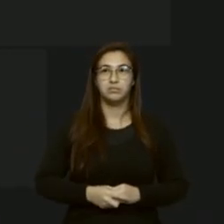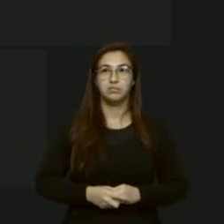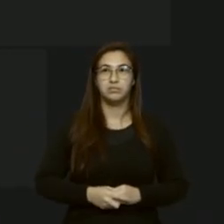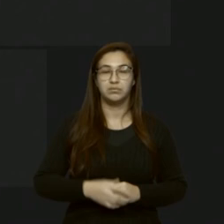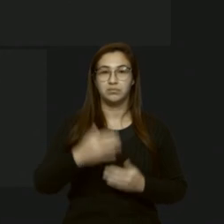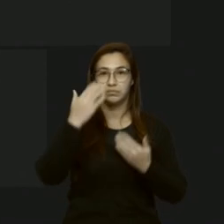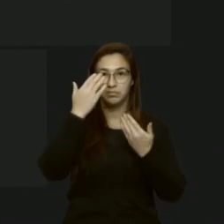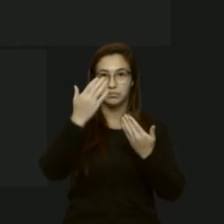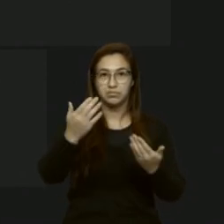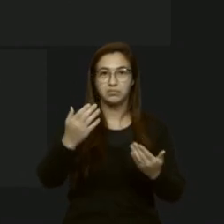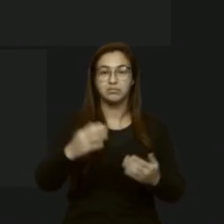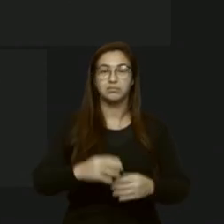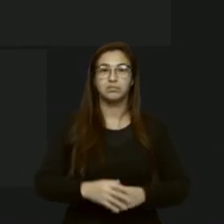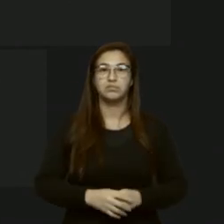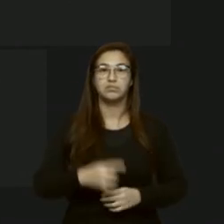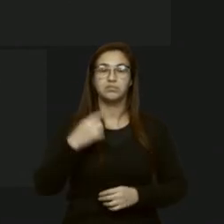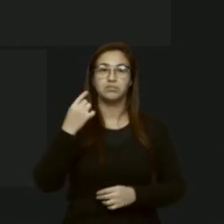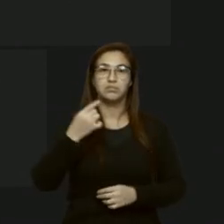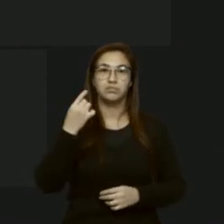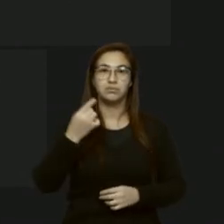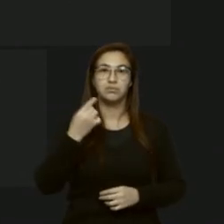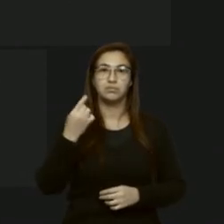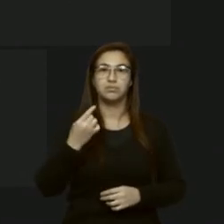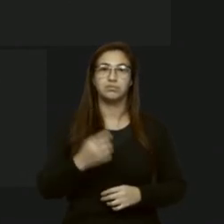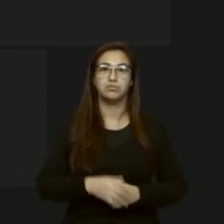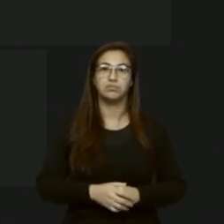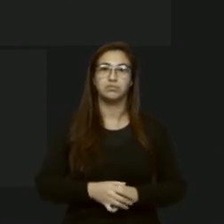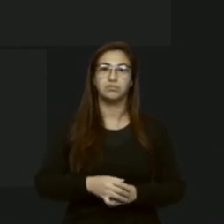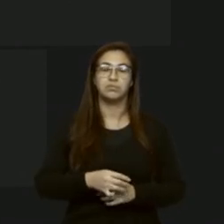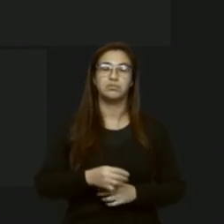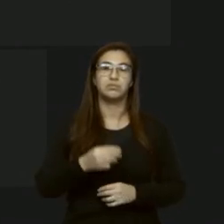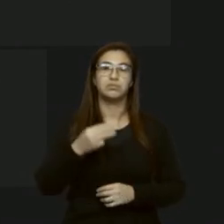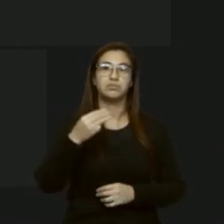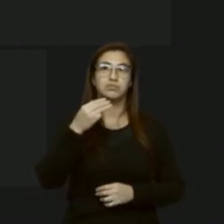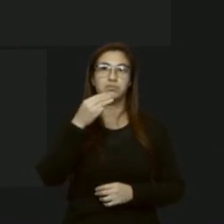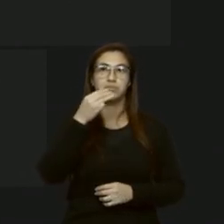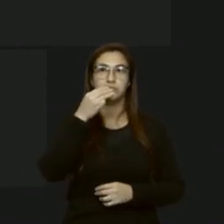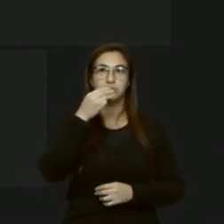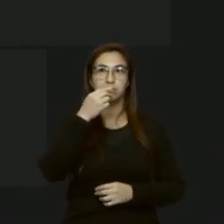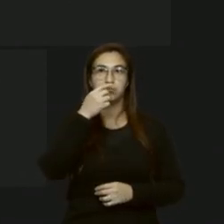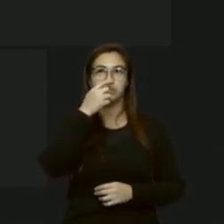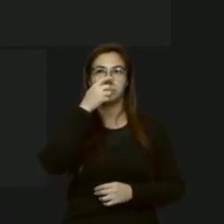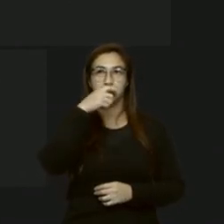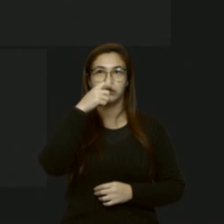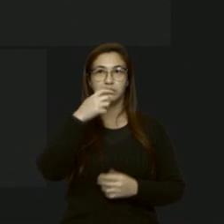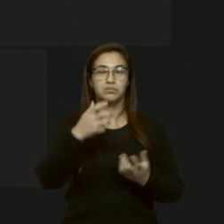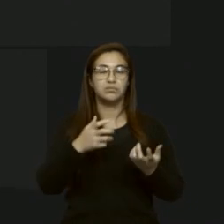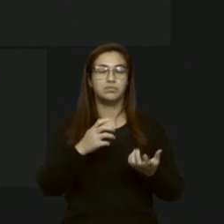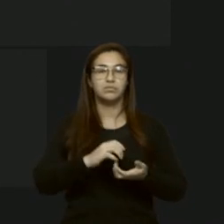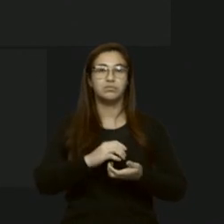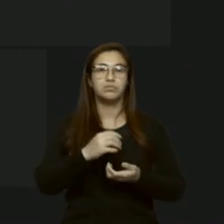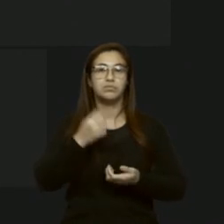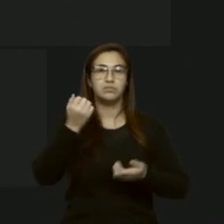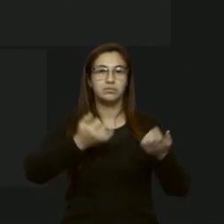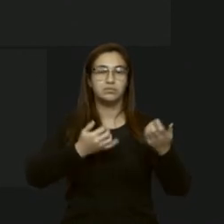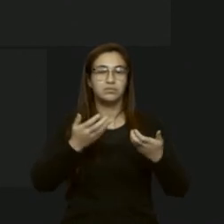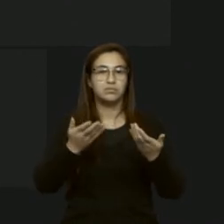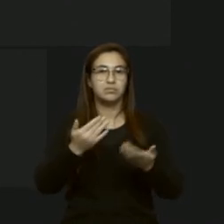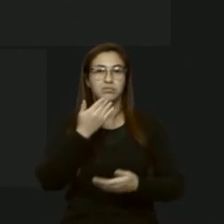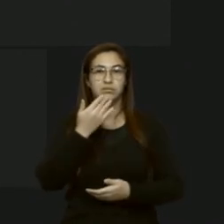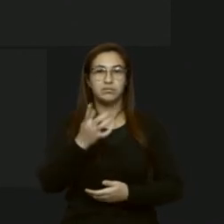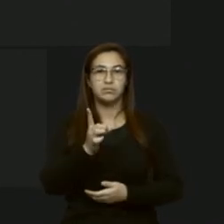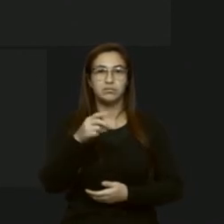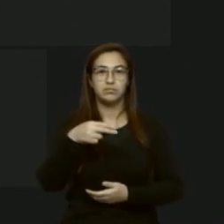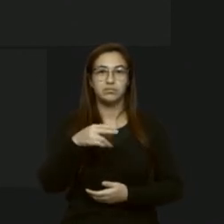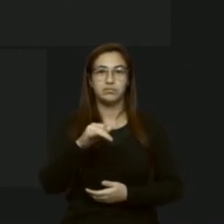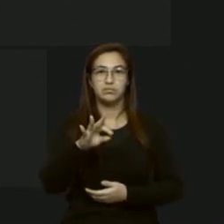Obrigado, deputado Maurício. Eu gostaria de comentar rapidamente sobre esse apelo ao DENIT, né? O